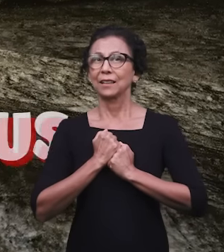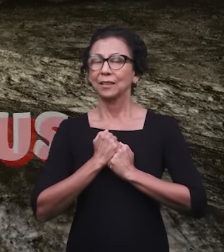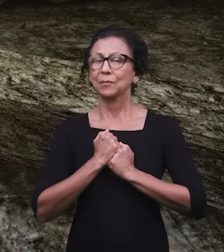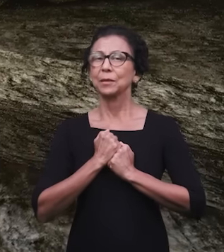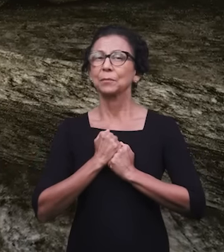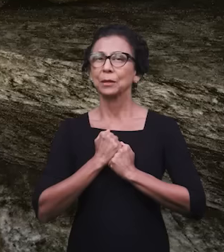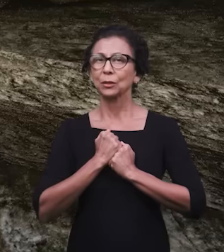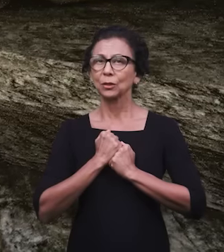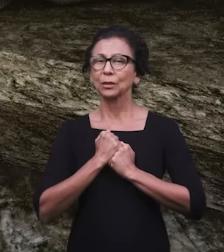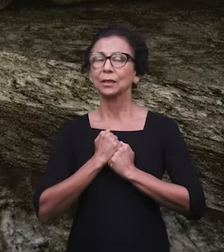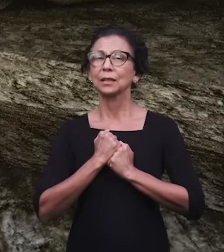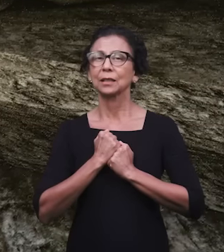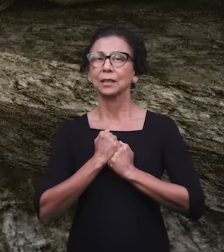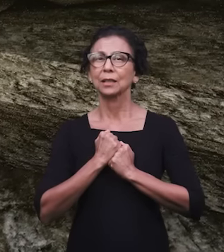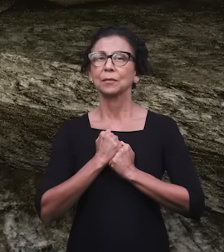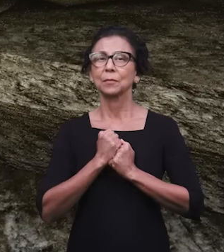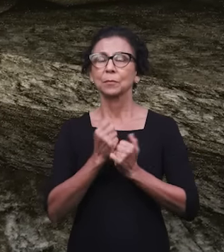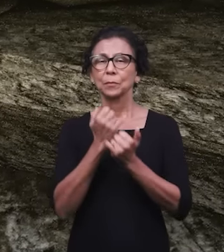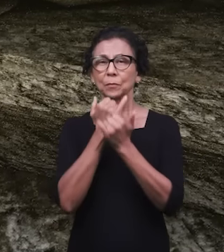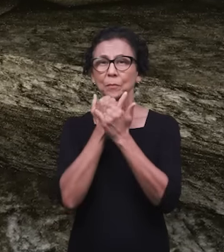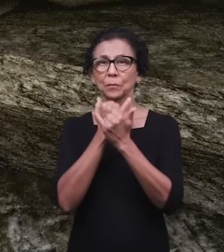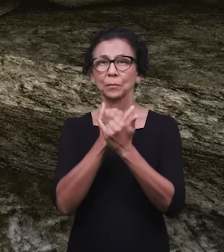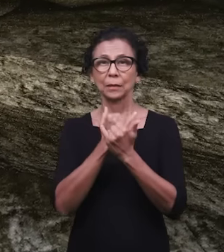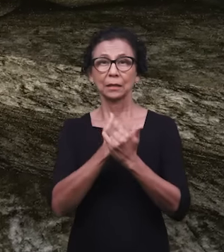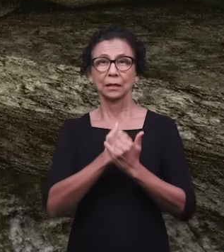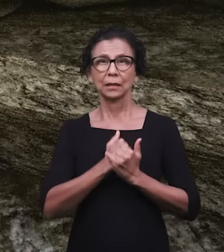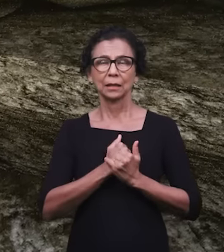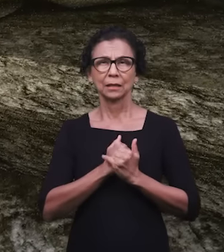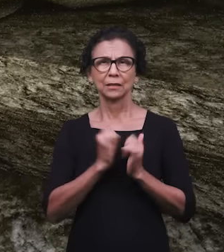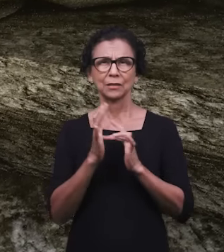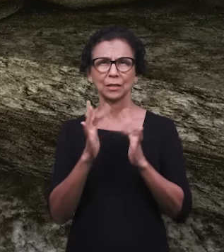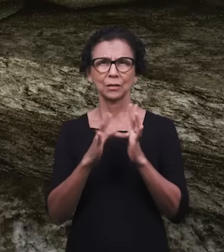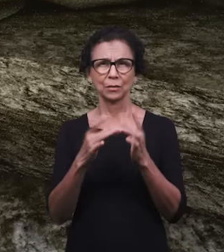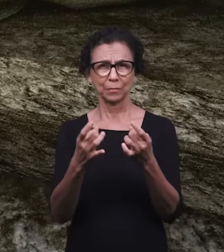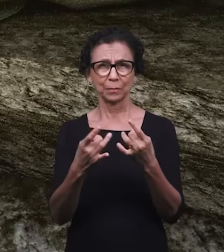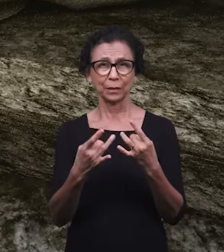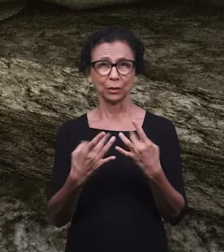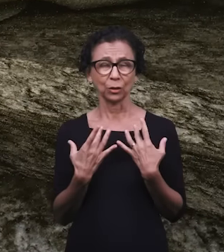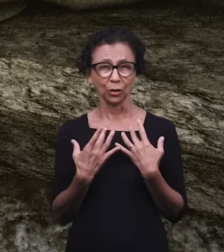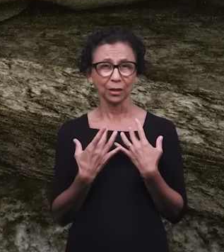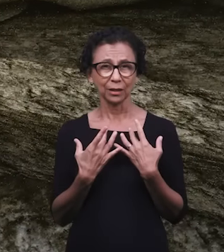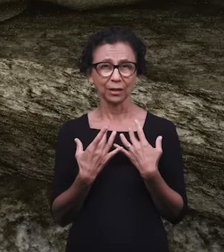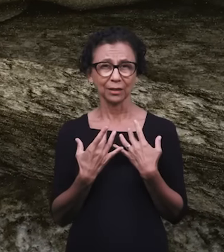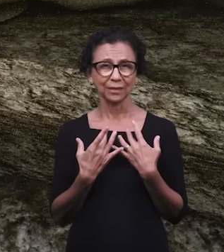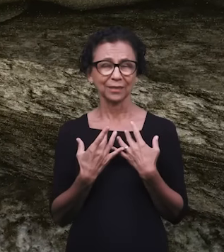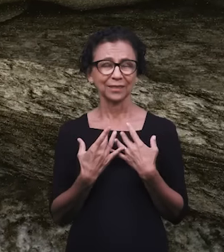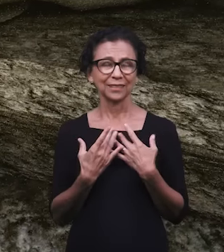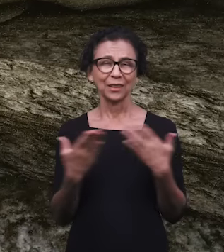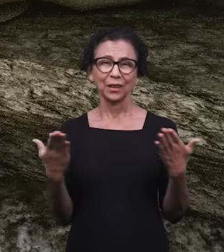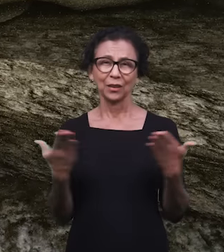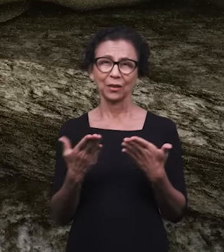Jesus, que não me abandona nem me abandonará.